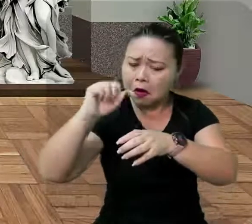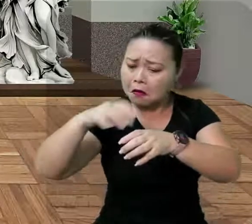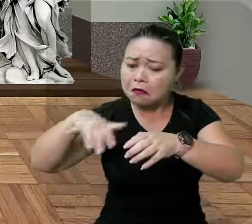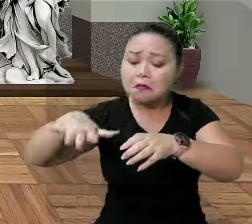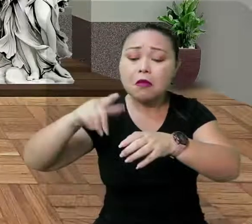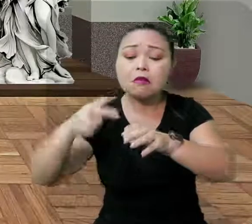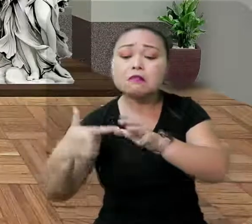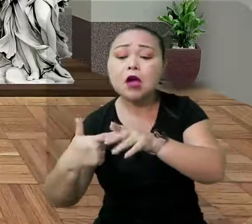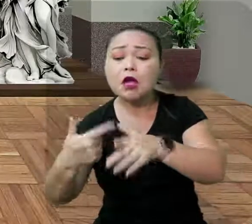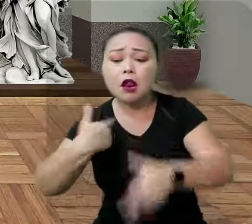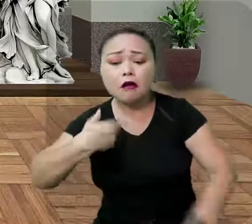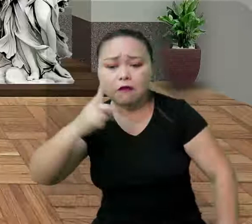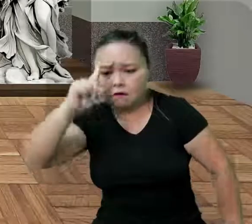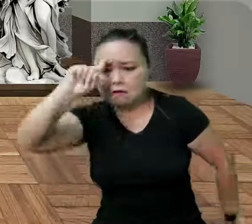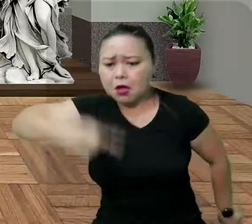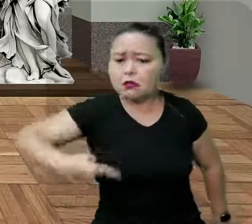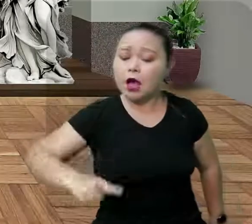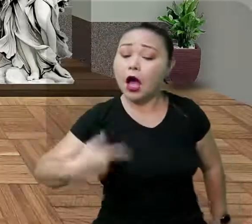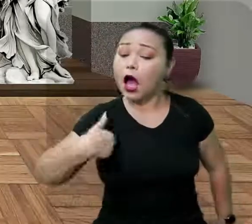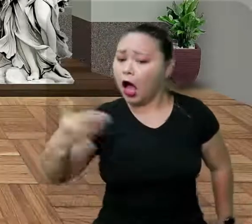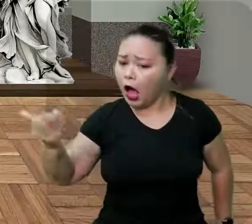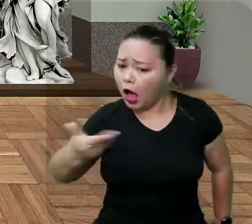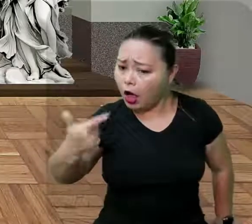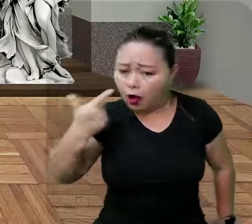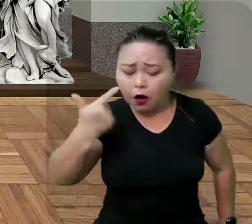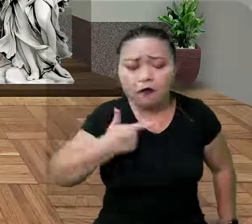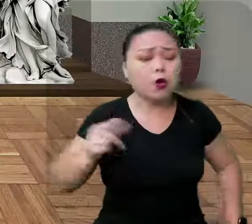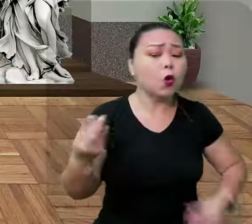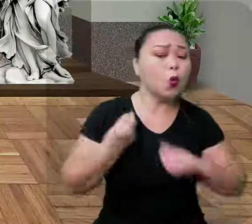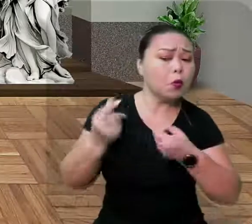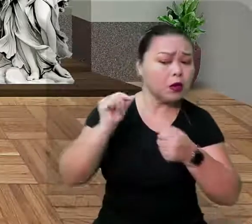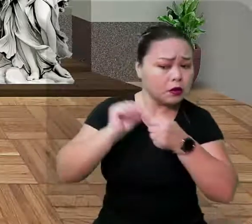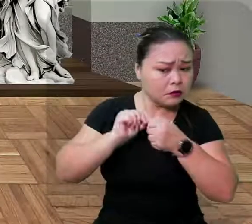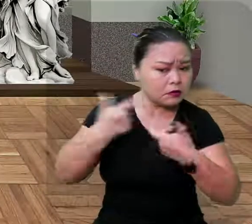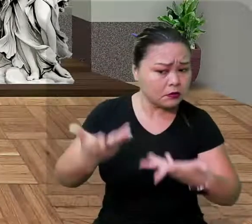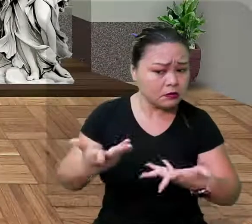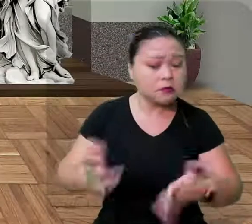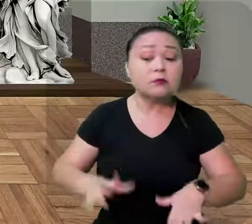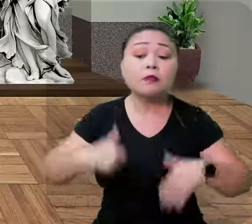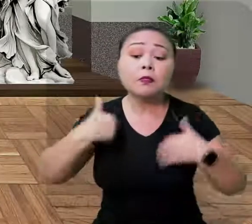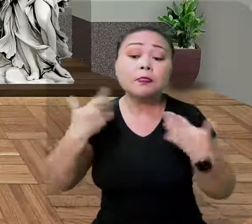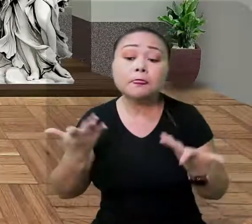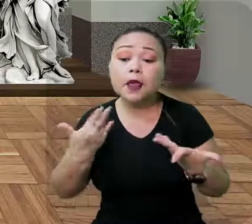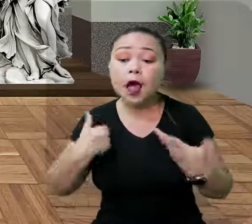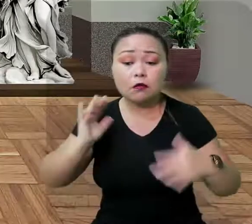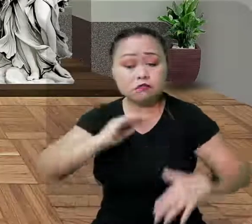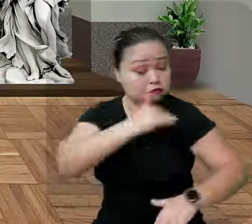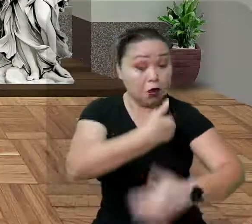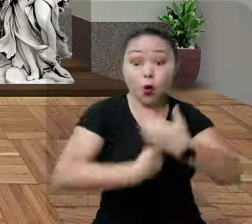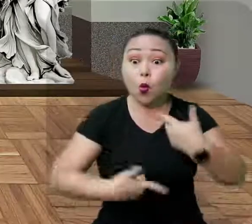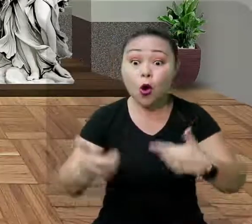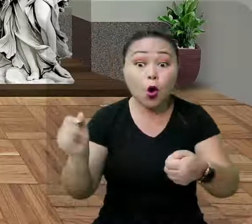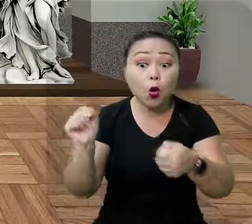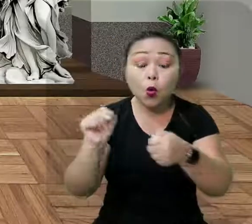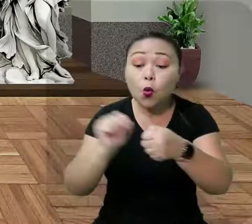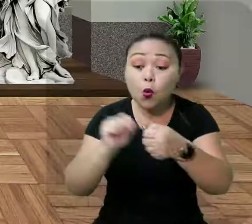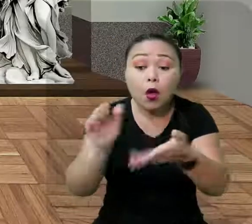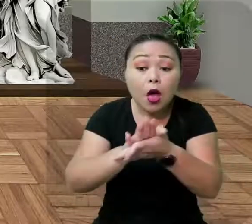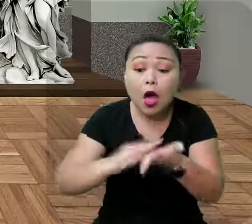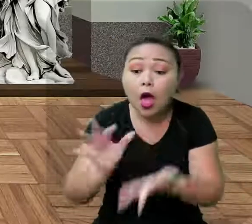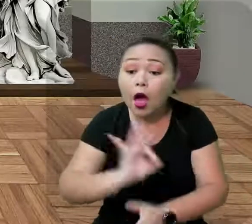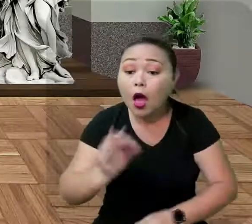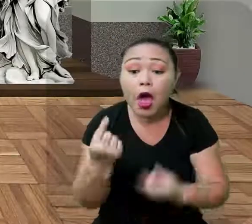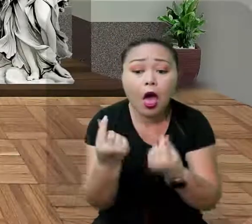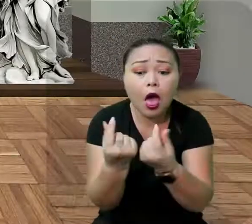vai dar as cartas agora vocês vão ver como é que funciona tá bom a nobreza a não precisa de dinheiro não senhores